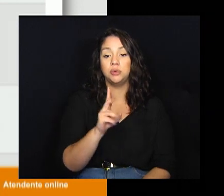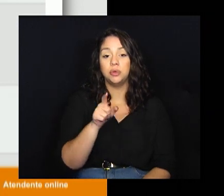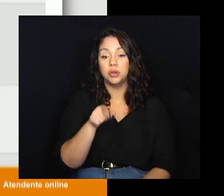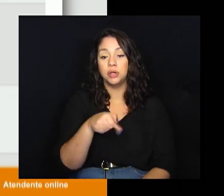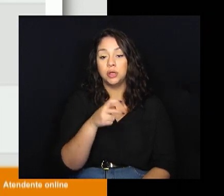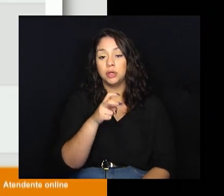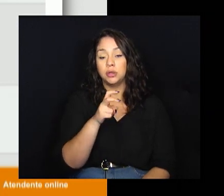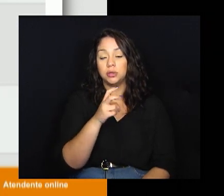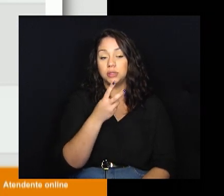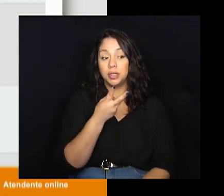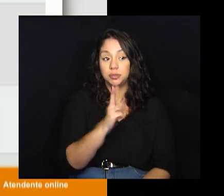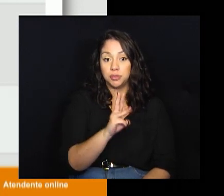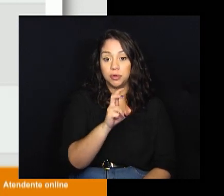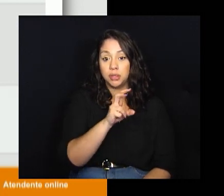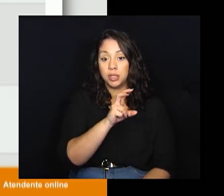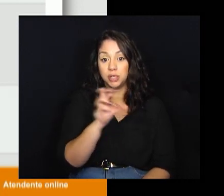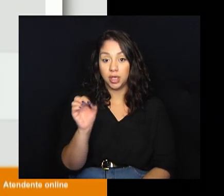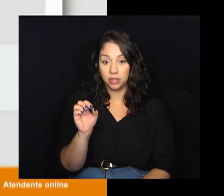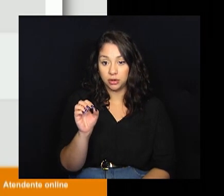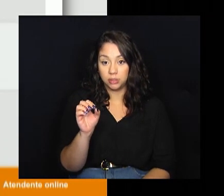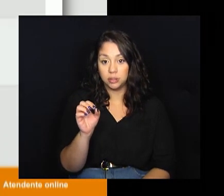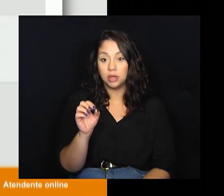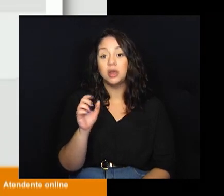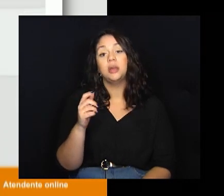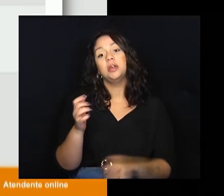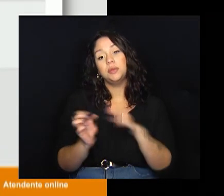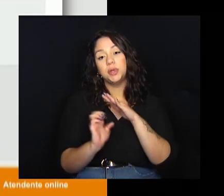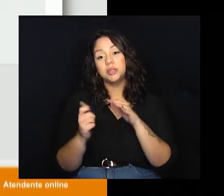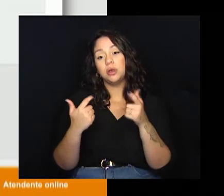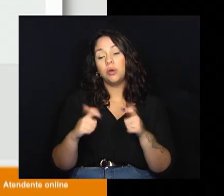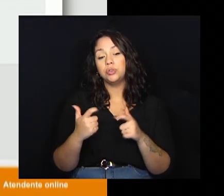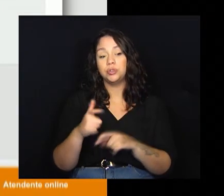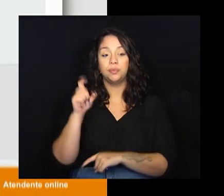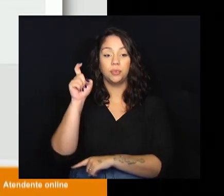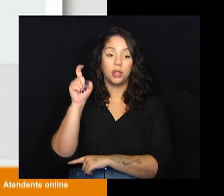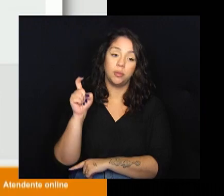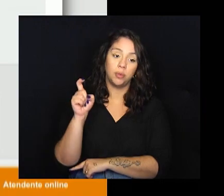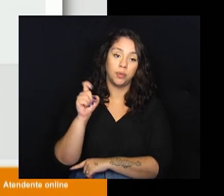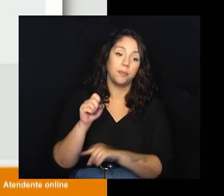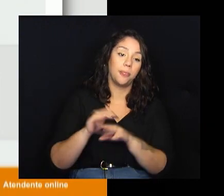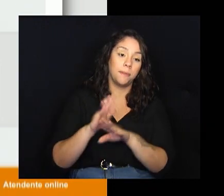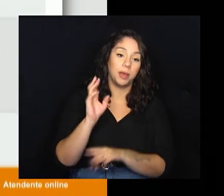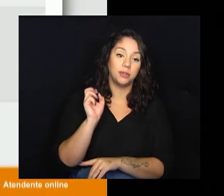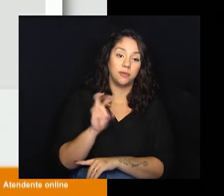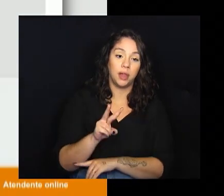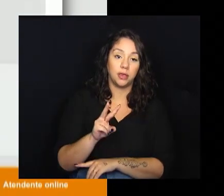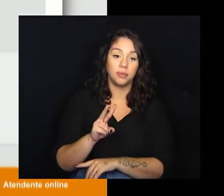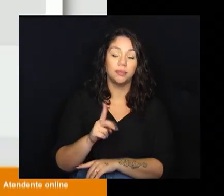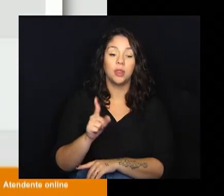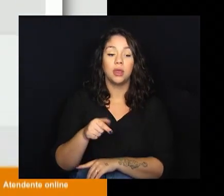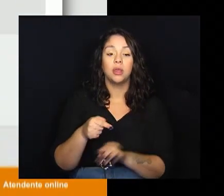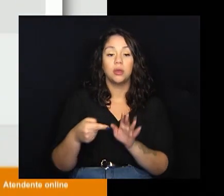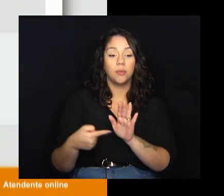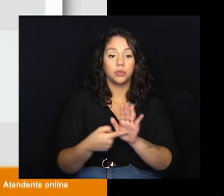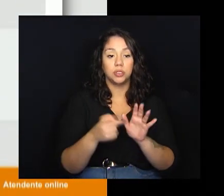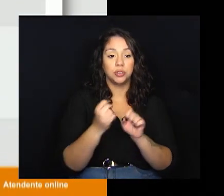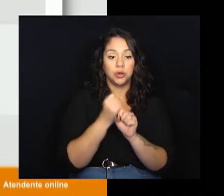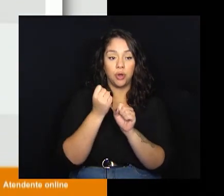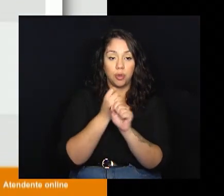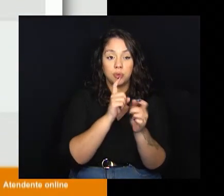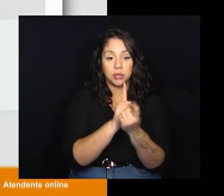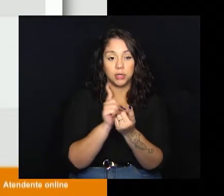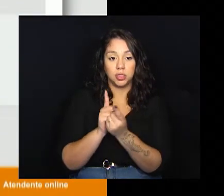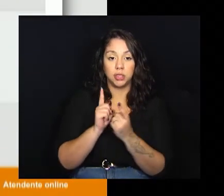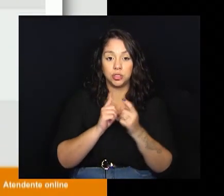a empresa fica no Cambuí mas vagas aqui nesta segunda-feira em apontador de obras atendente de lanchonete